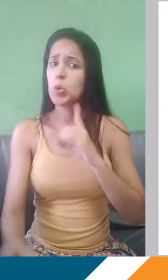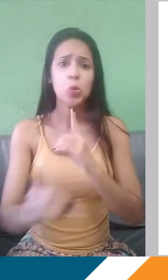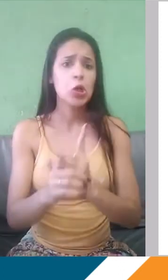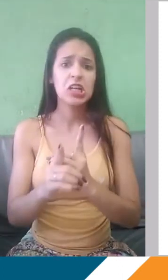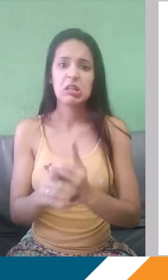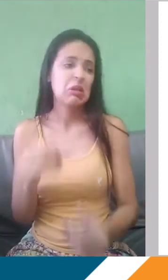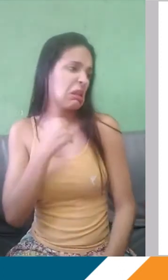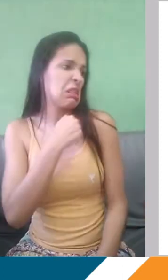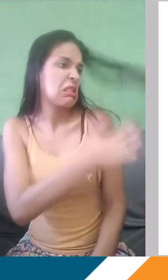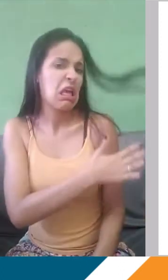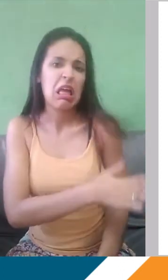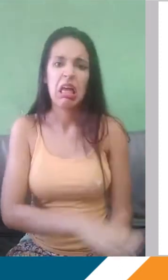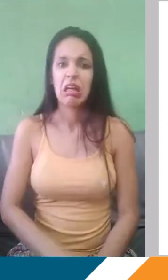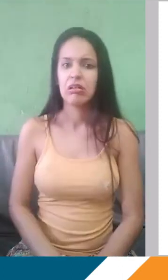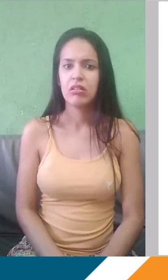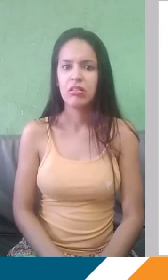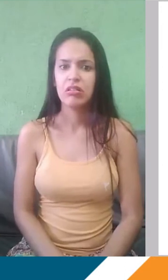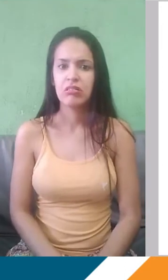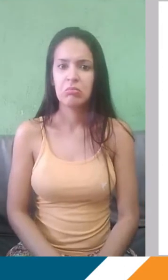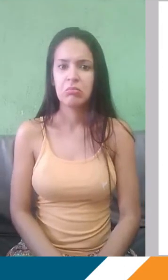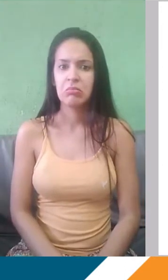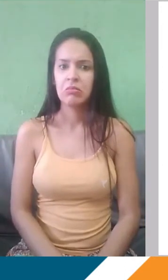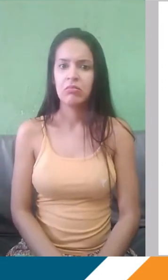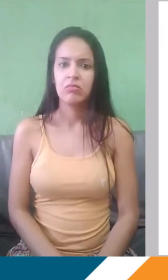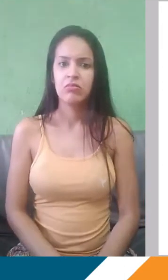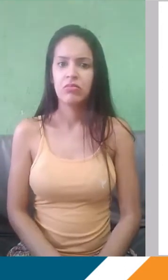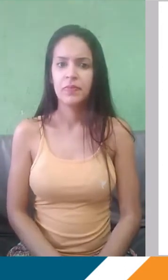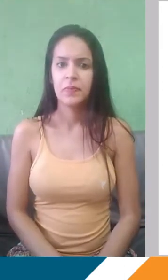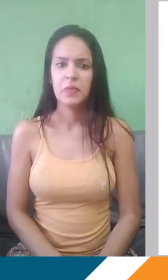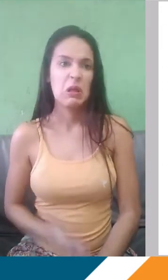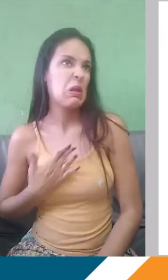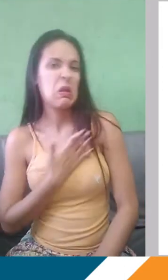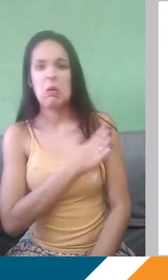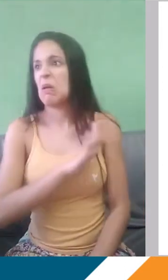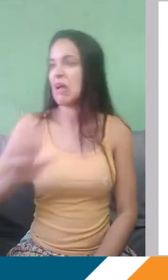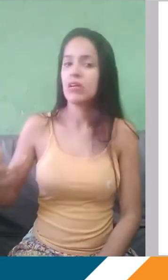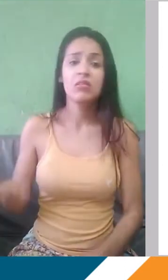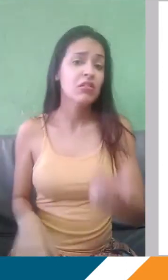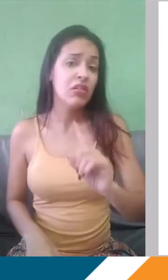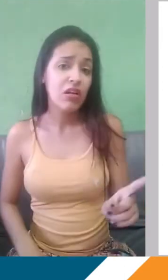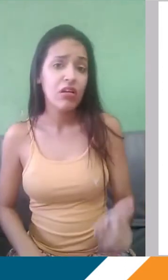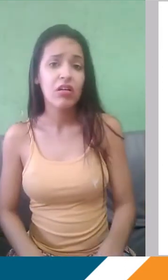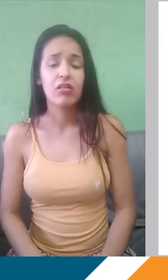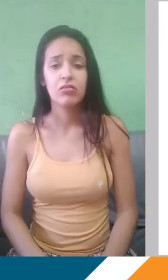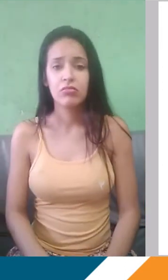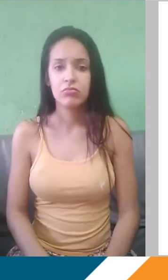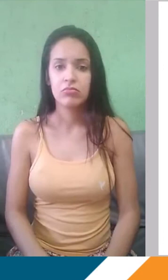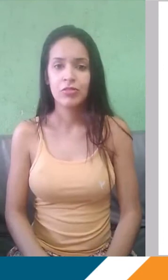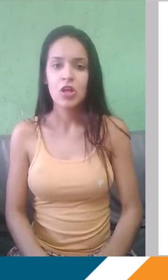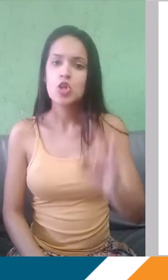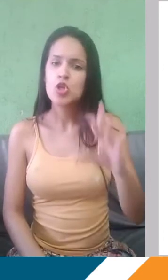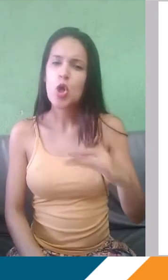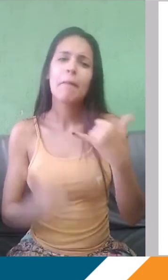letra A, antipatia, como na D, ou indignação, como na E. Sobre a letra A, mesmo que haja